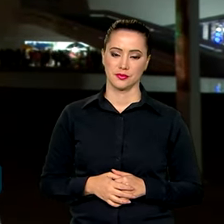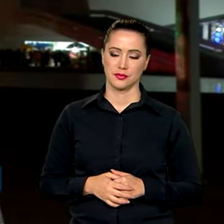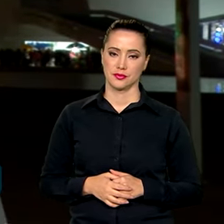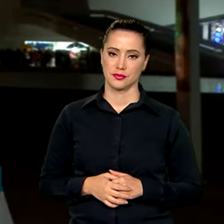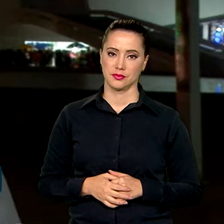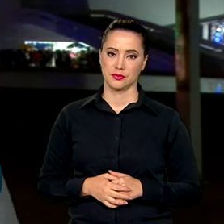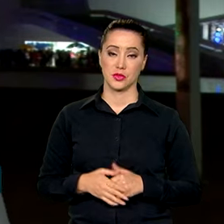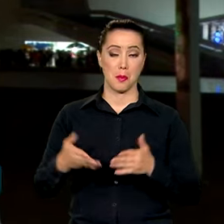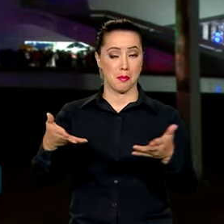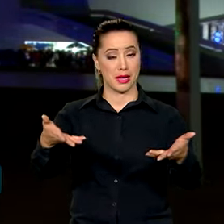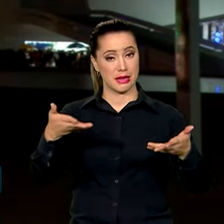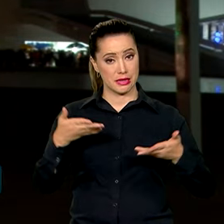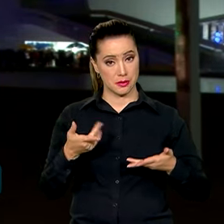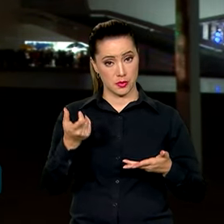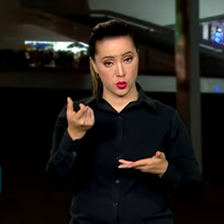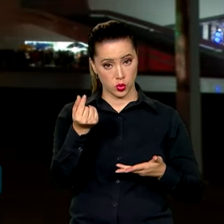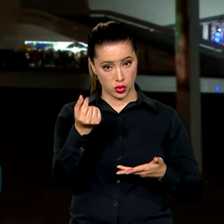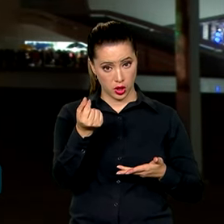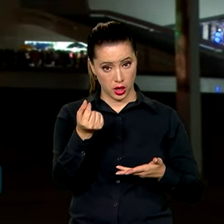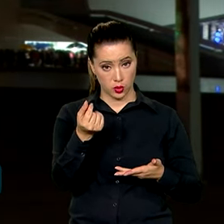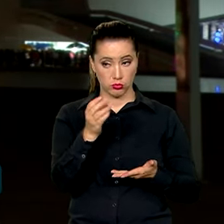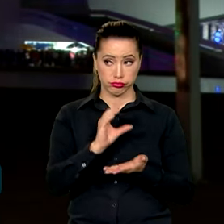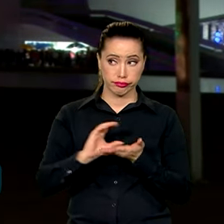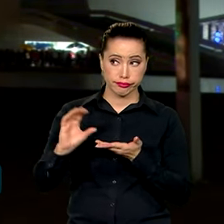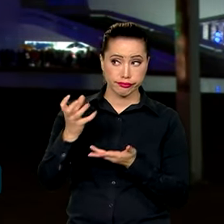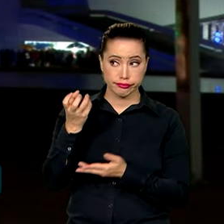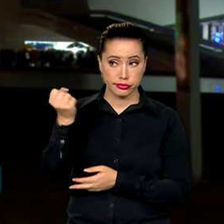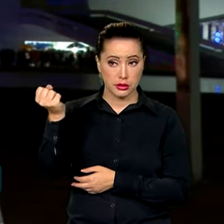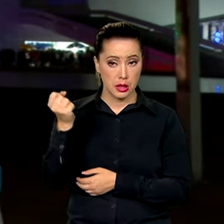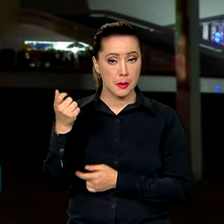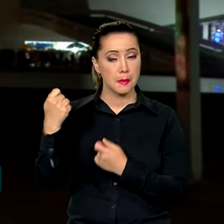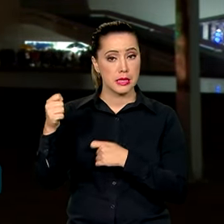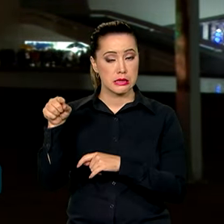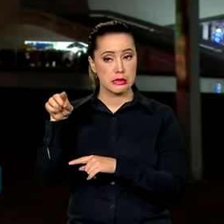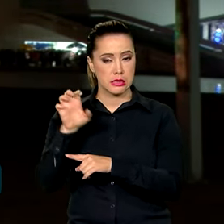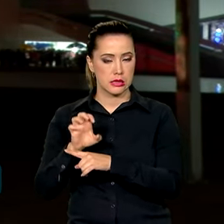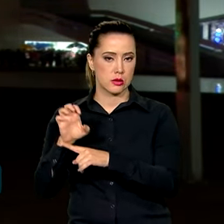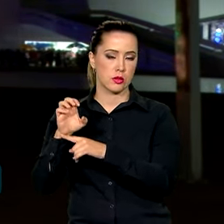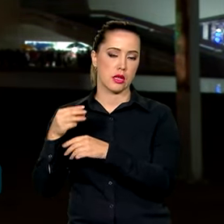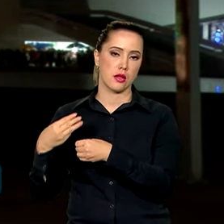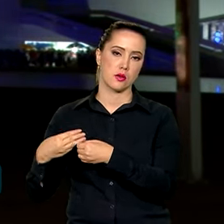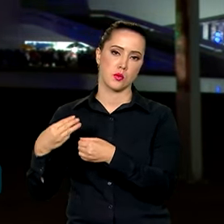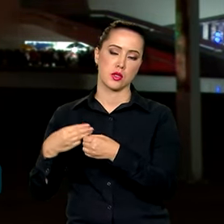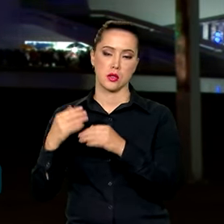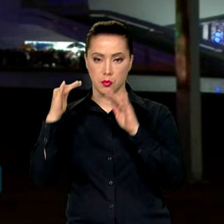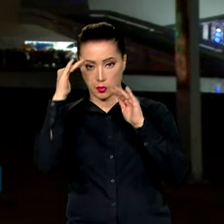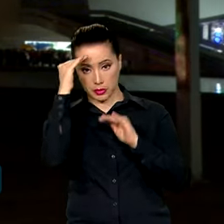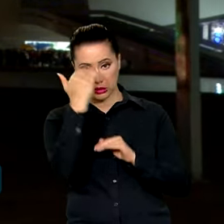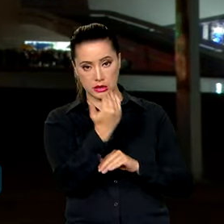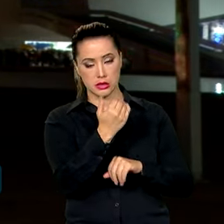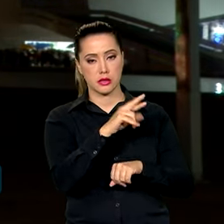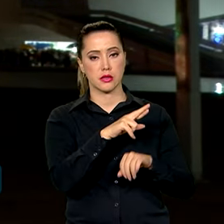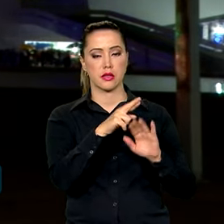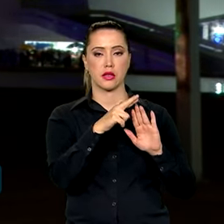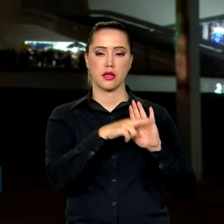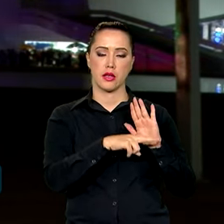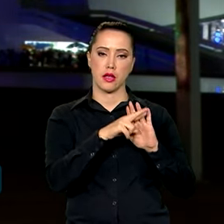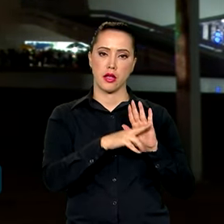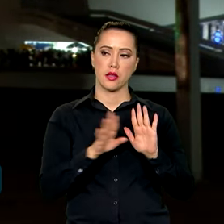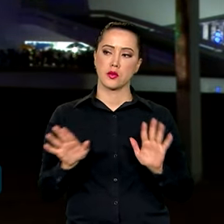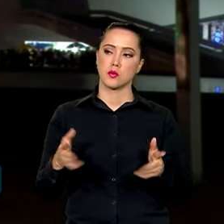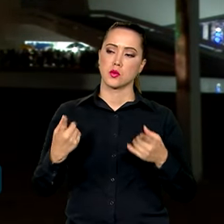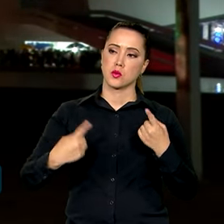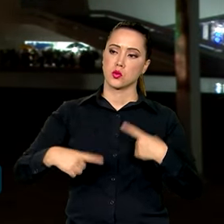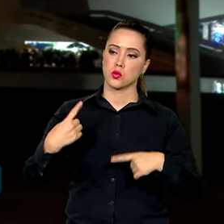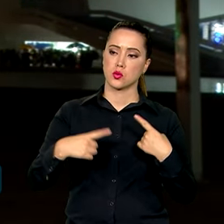E para receber esses recursos, os entes federados vão precisar cumprir algumas regras, como a promoção de discussões e